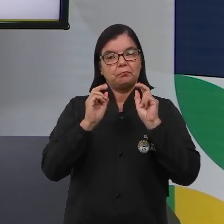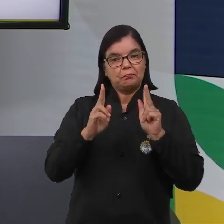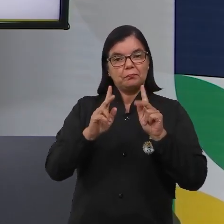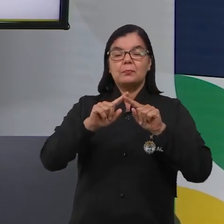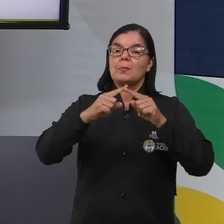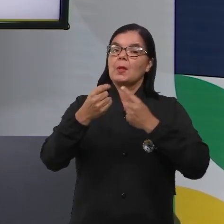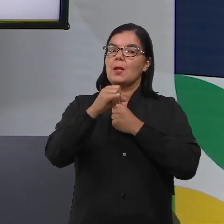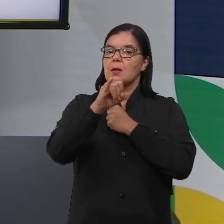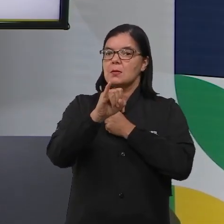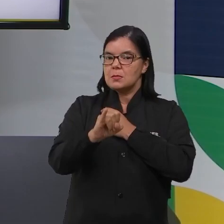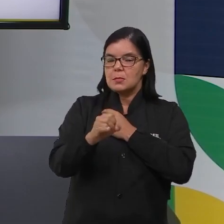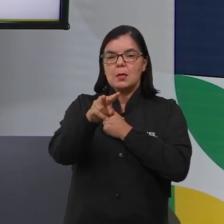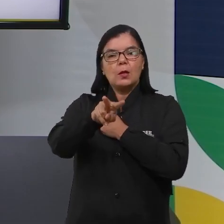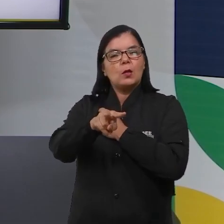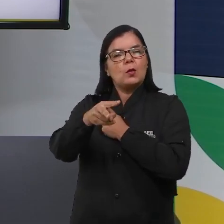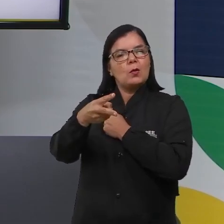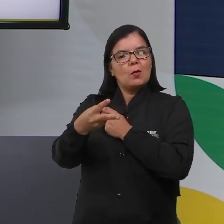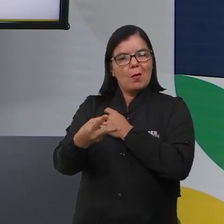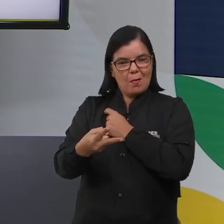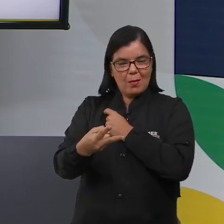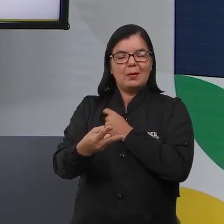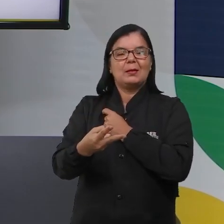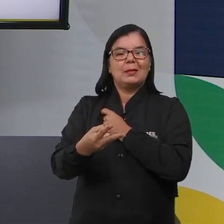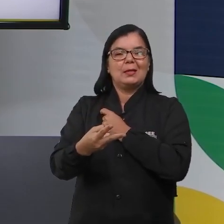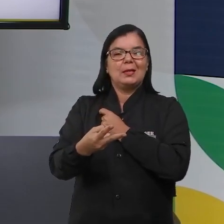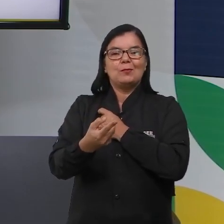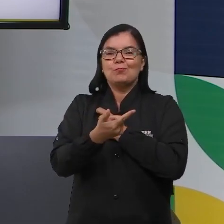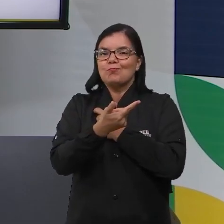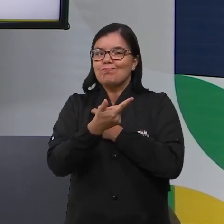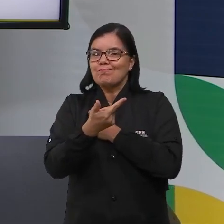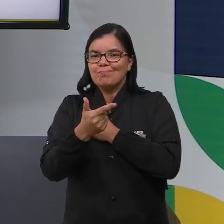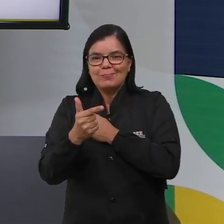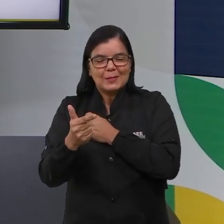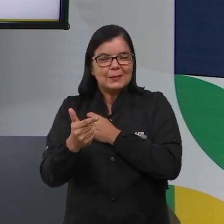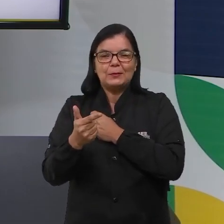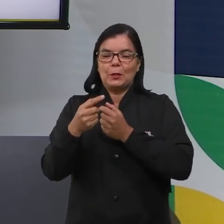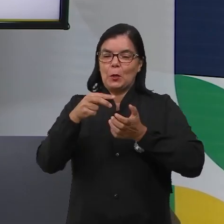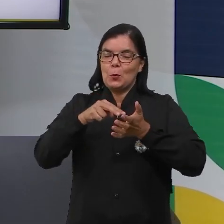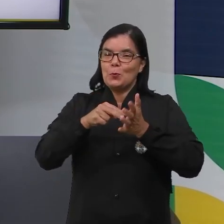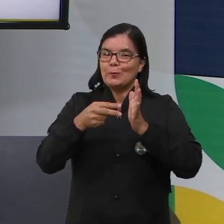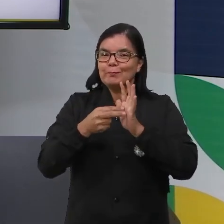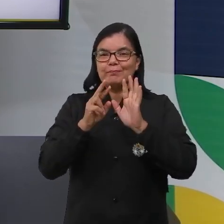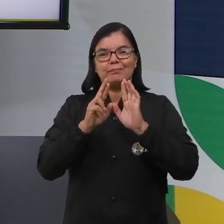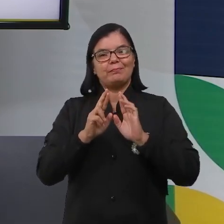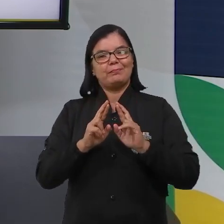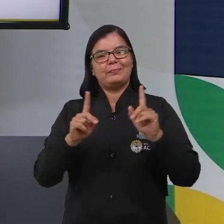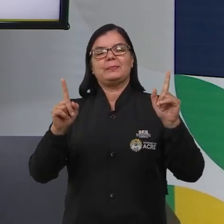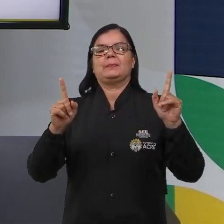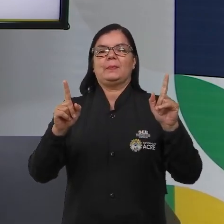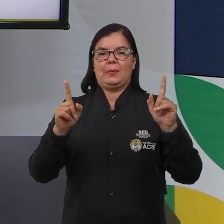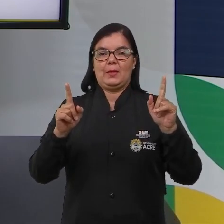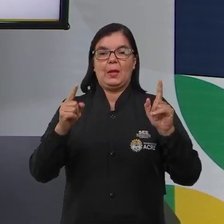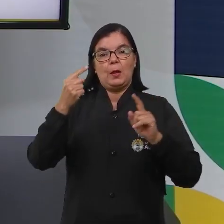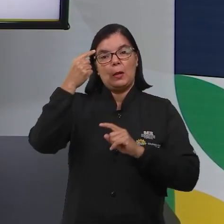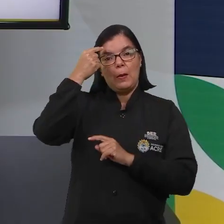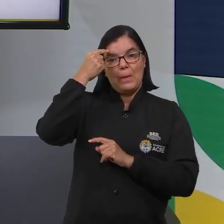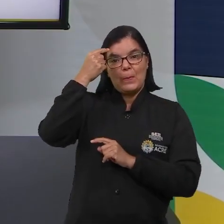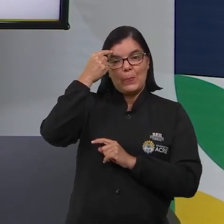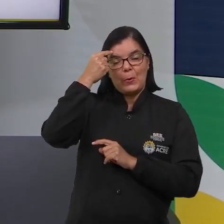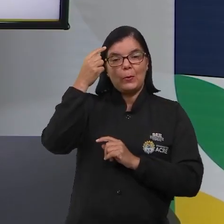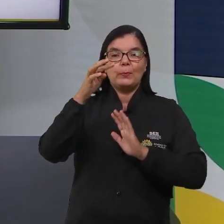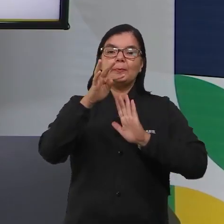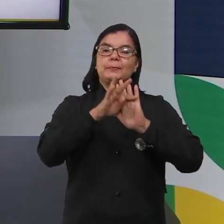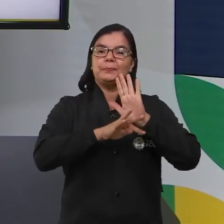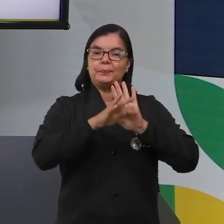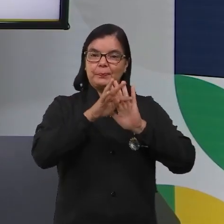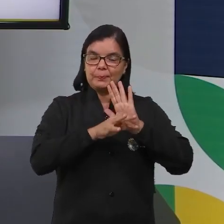Mas se eu uso a ambiguidade de modo que eu tenho ali um sentido diferente daquele que eu pensei para o meu